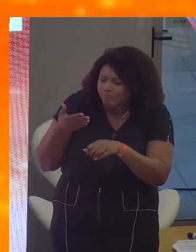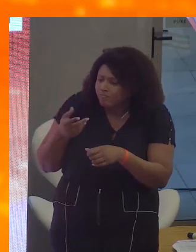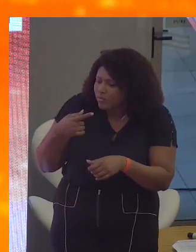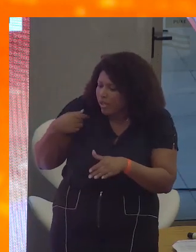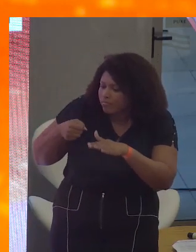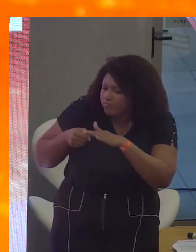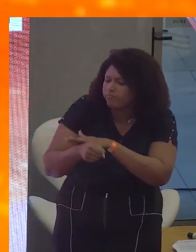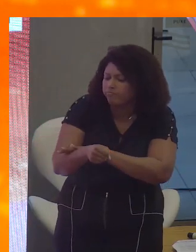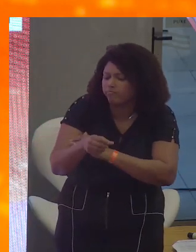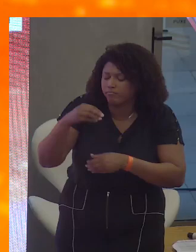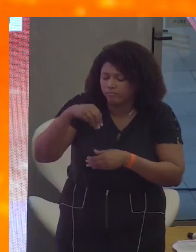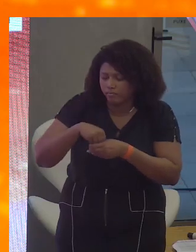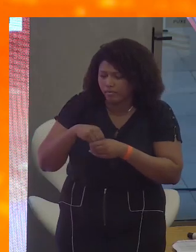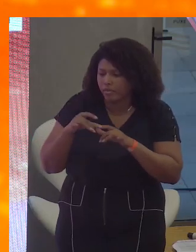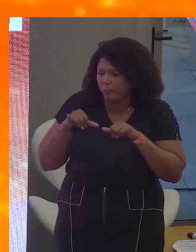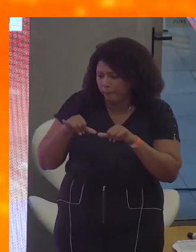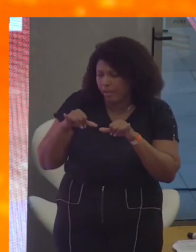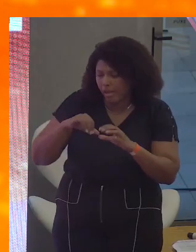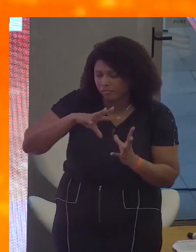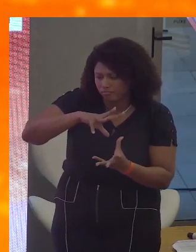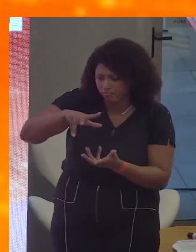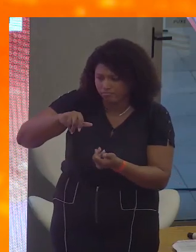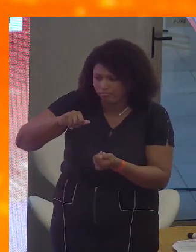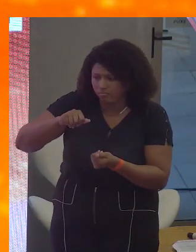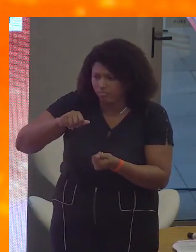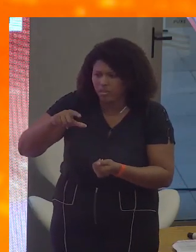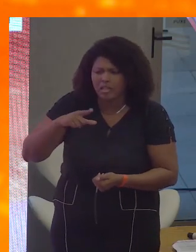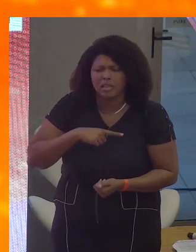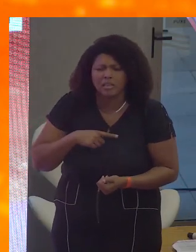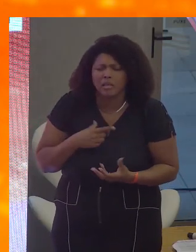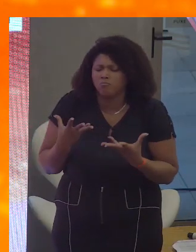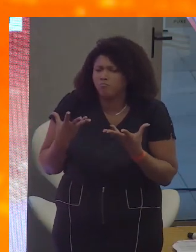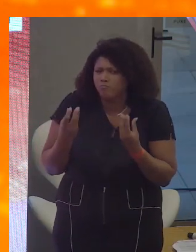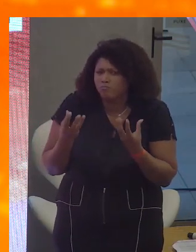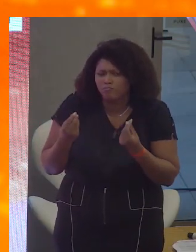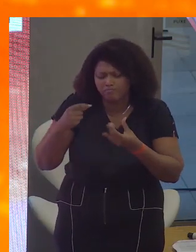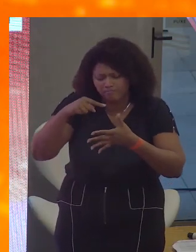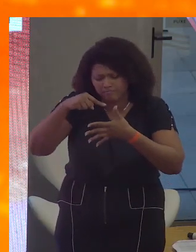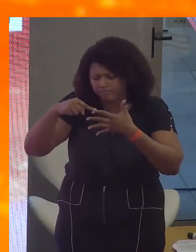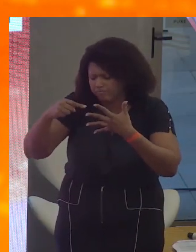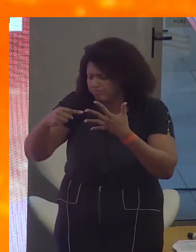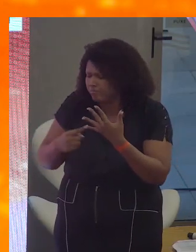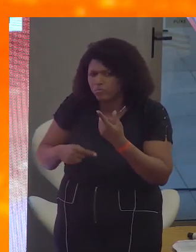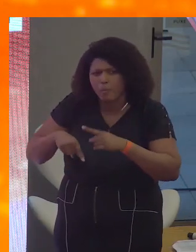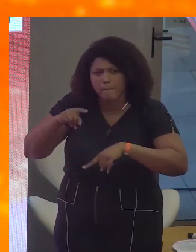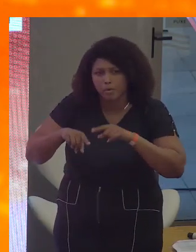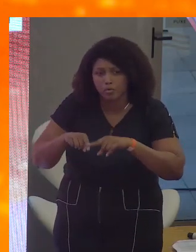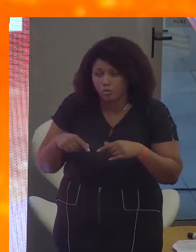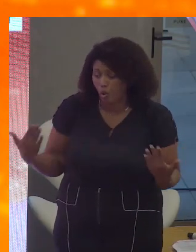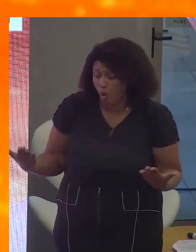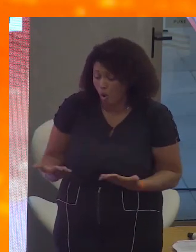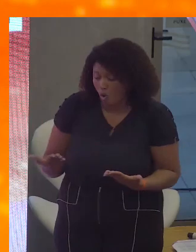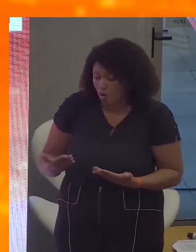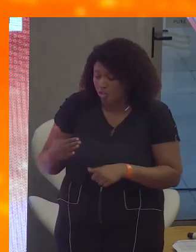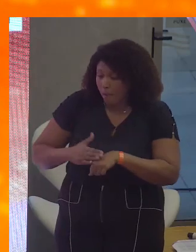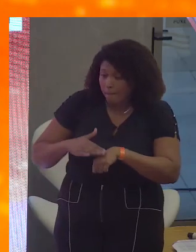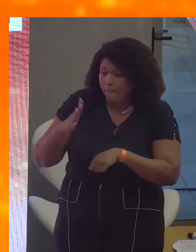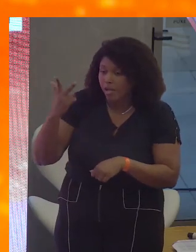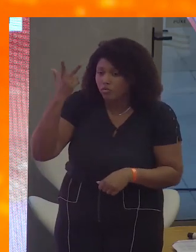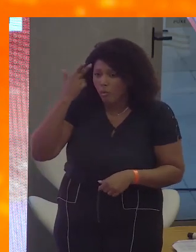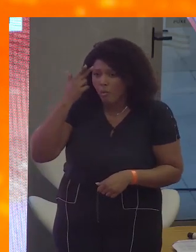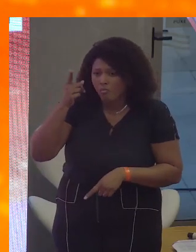mundial. Então, o que a gente tem? A gente tem inúmeros produtos. A coisa, hoje, mais comum de